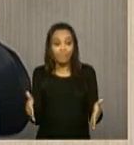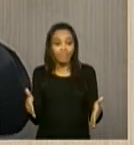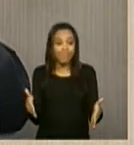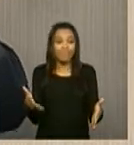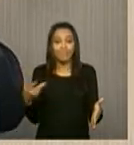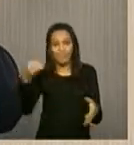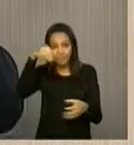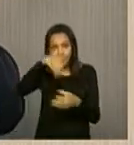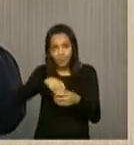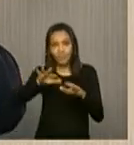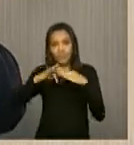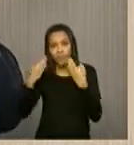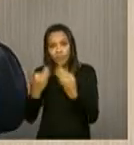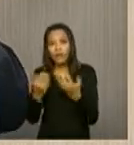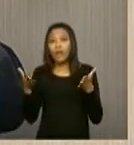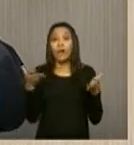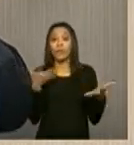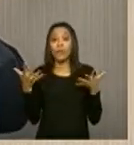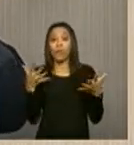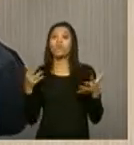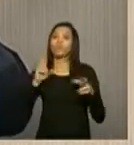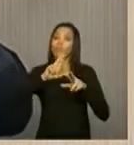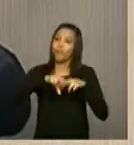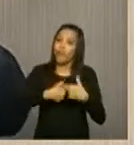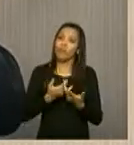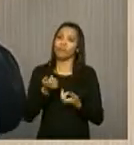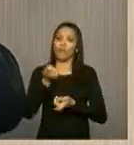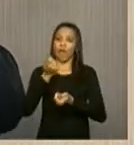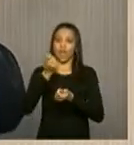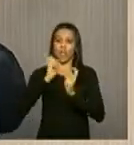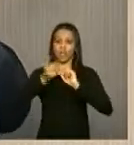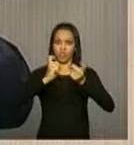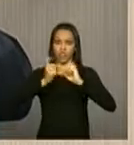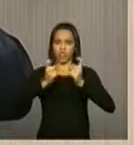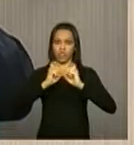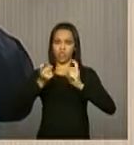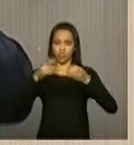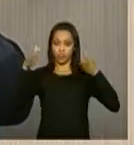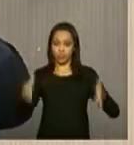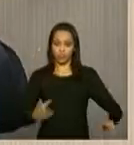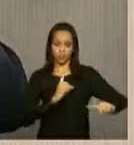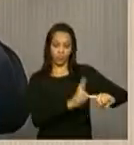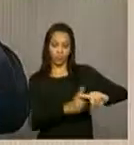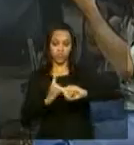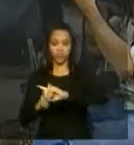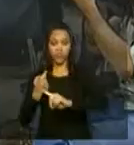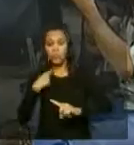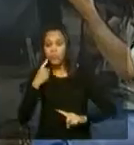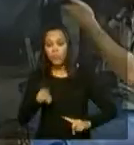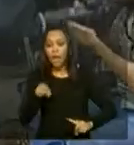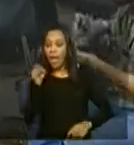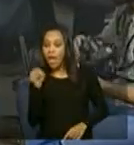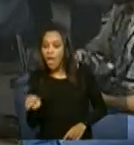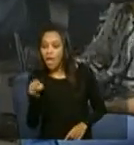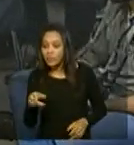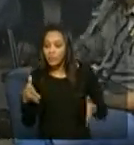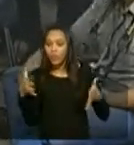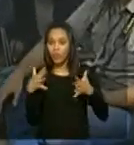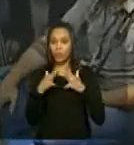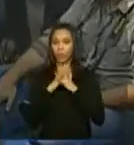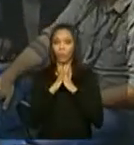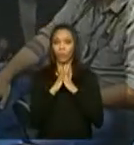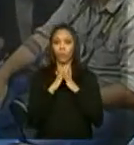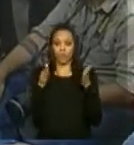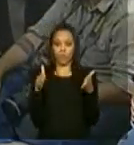família então por uma questão de administração de cemitérios não havia uma plaqueta de identificação de css é a sepultura de